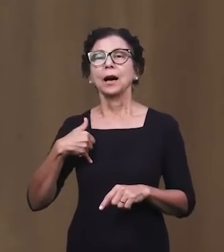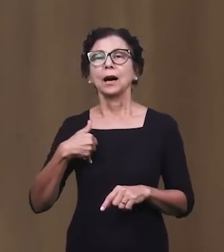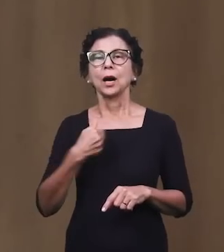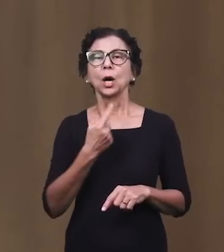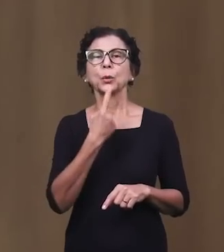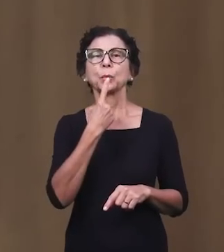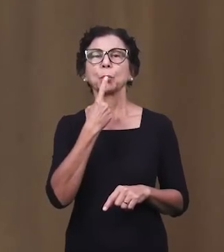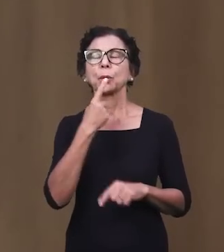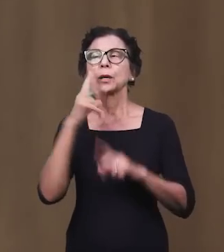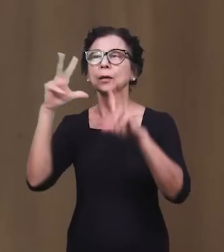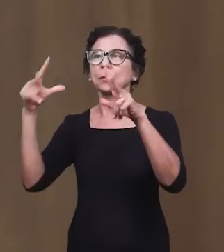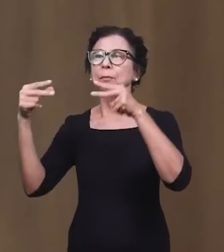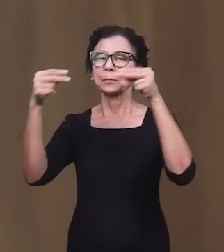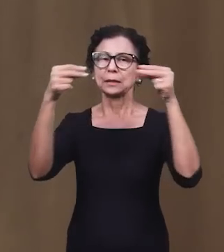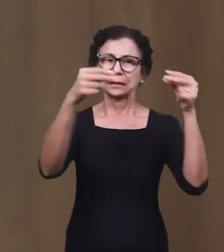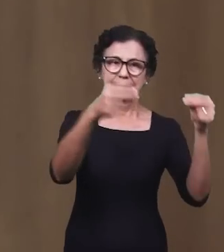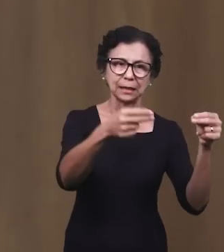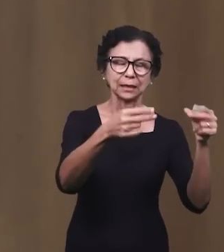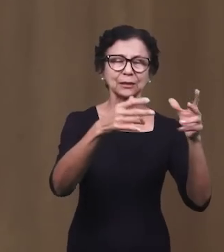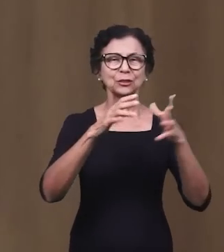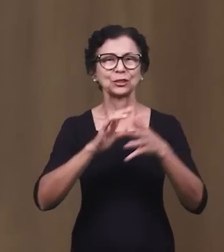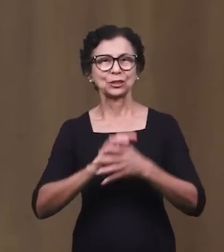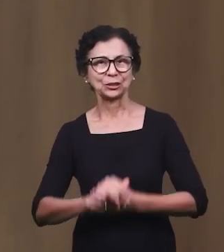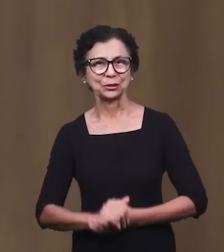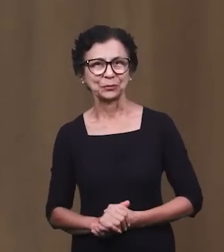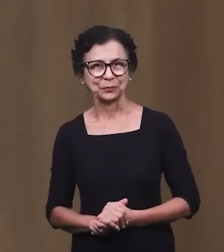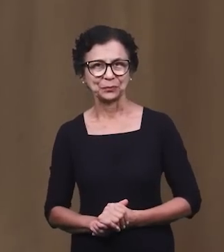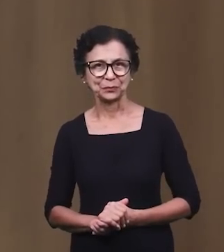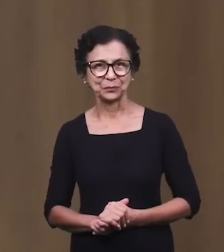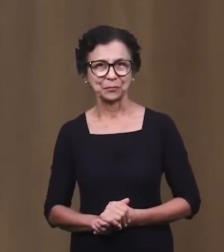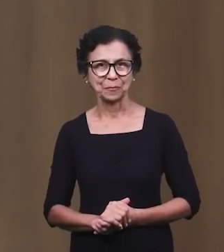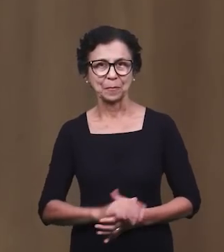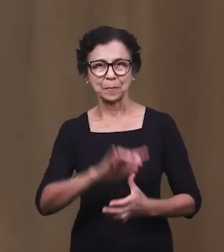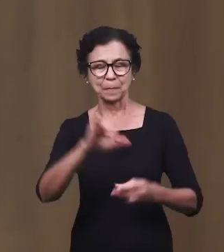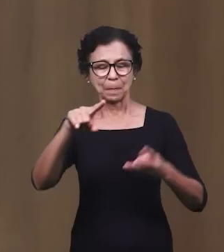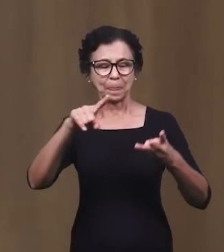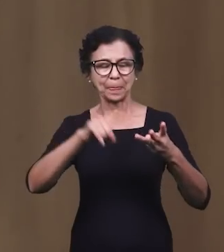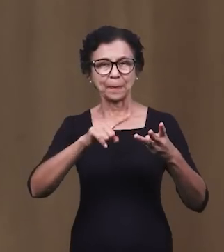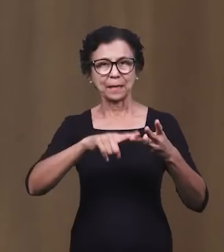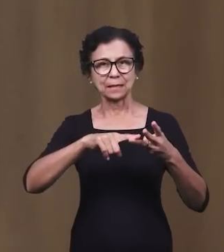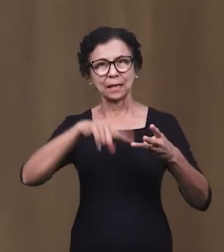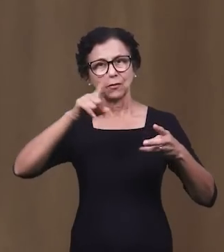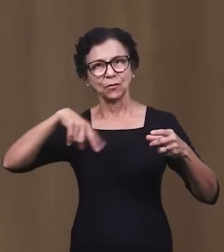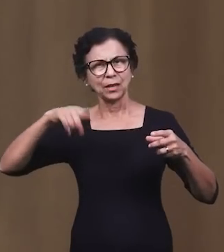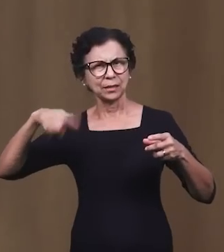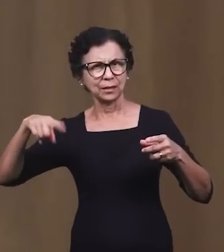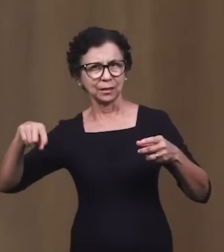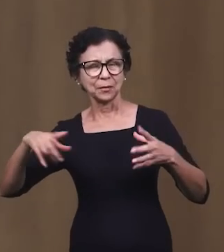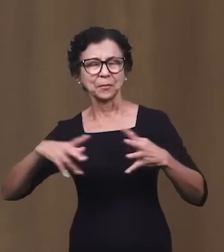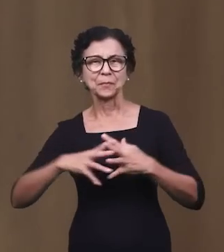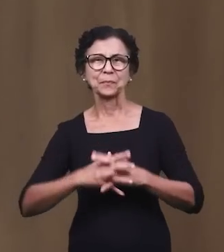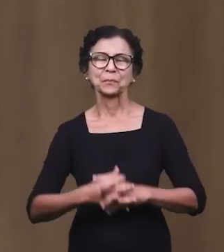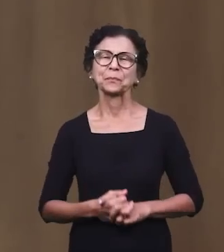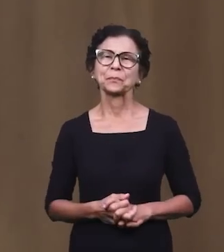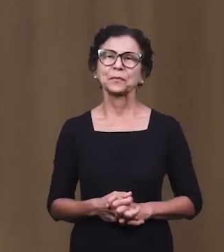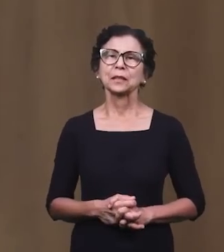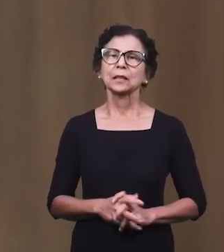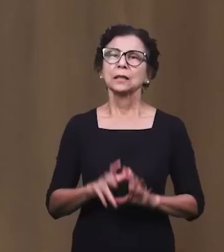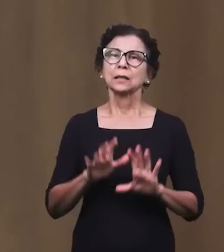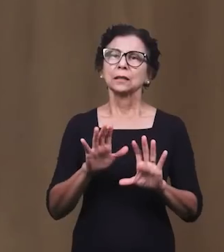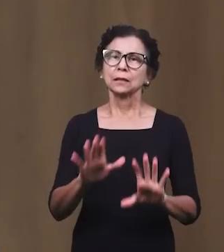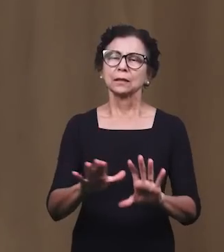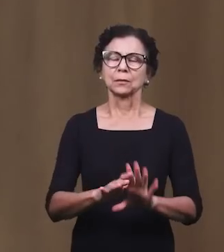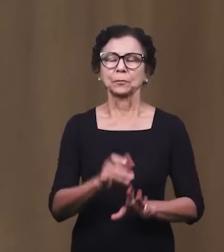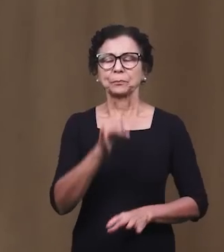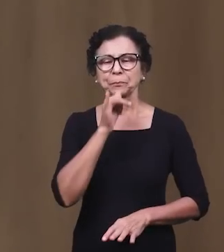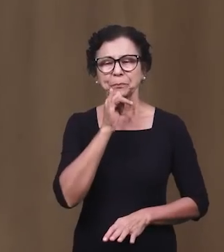entra como uma conta variável. E o que você conseguir prever, você pode criar uma conta chamada provisão.